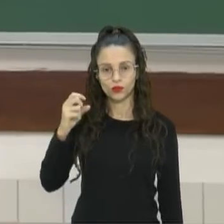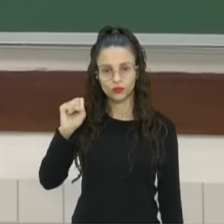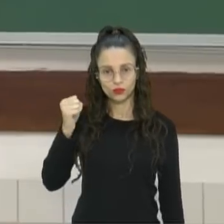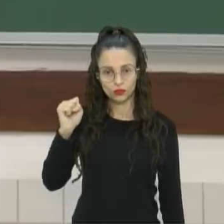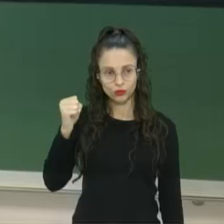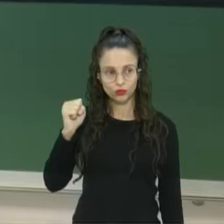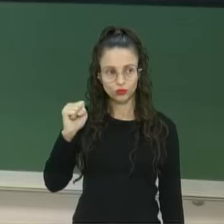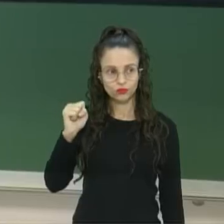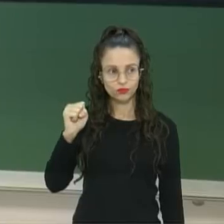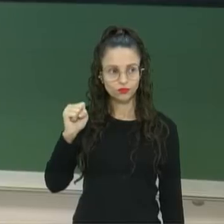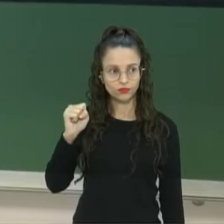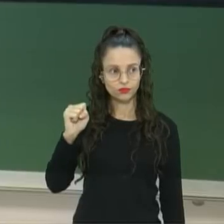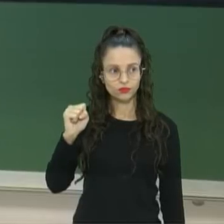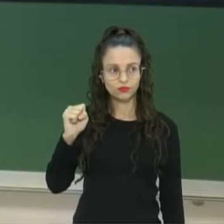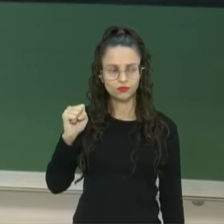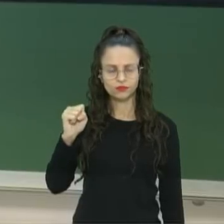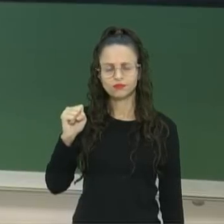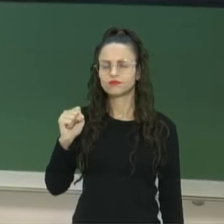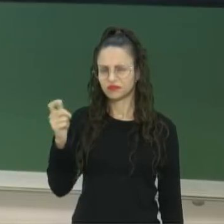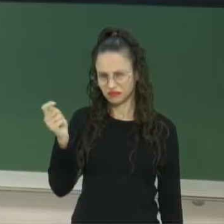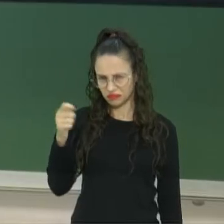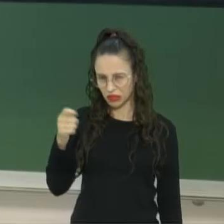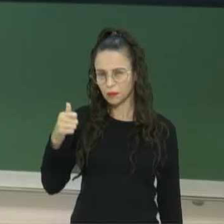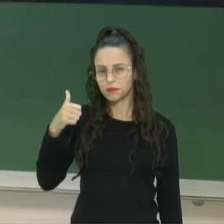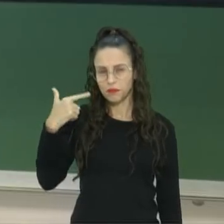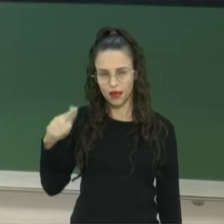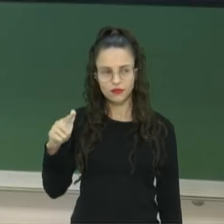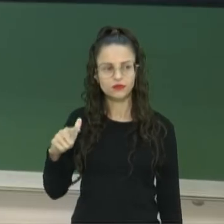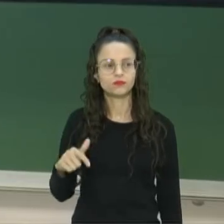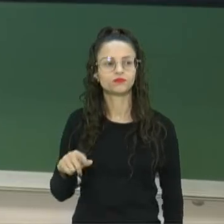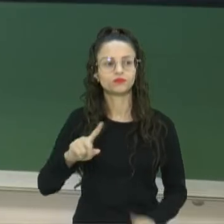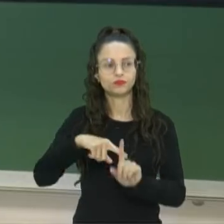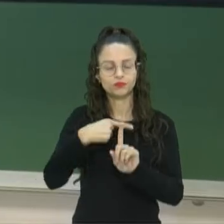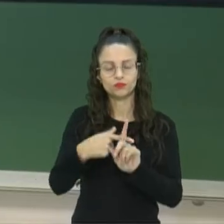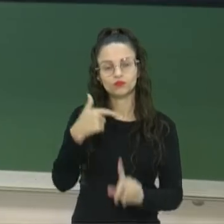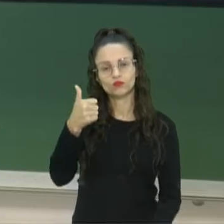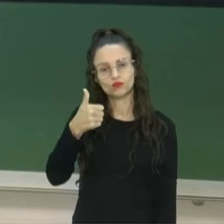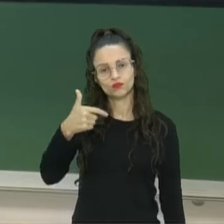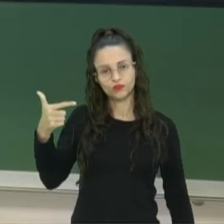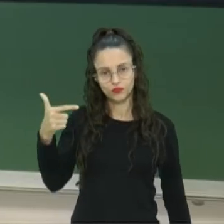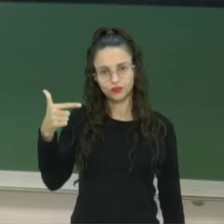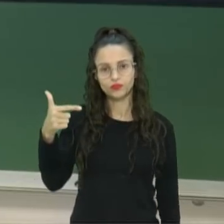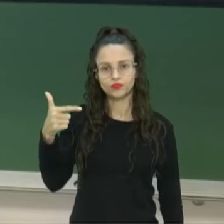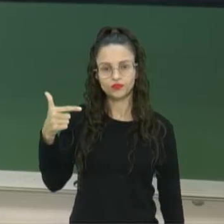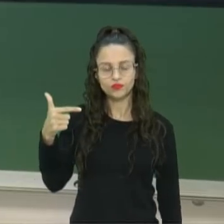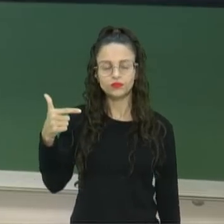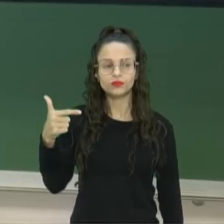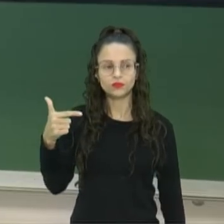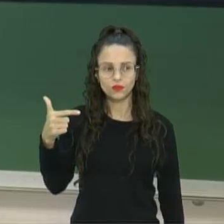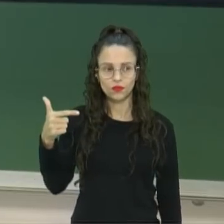48. Ainda está longe. Mais um 12,